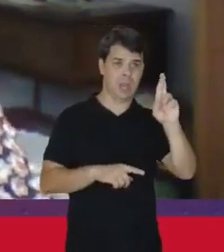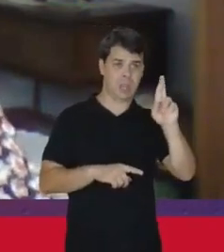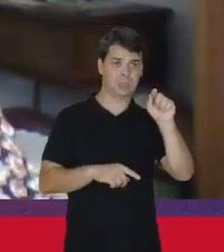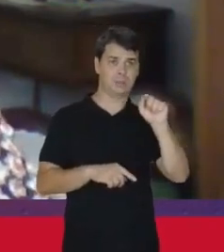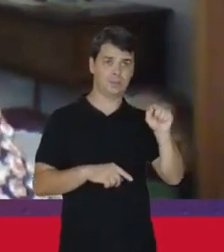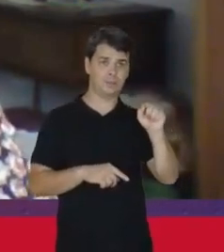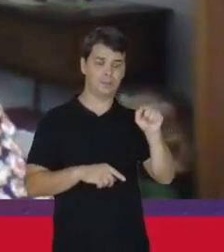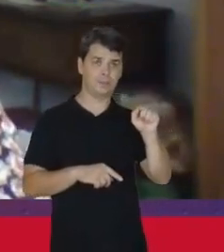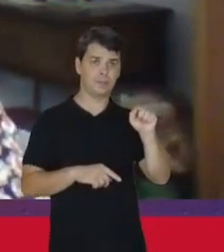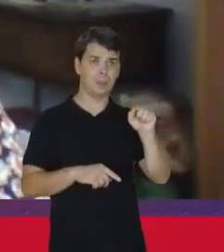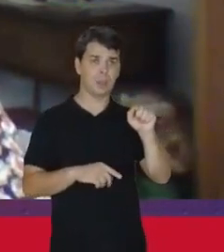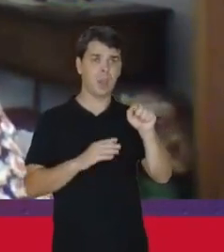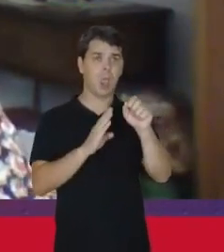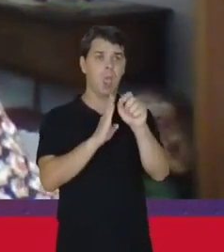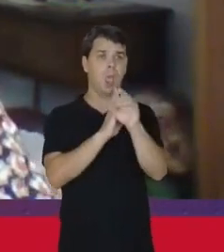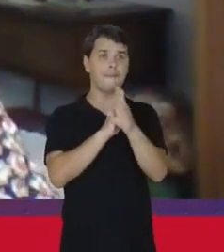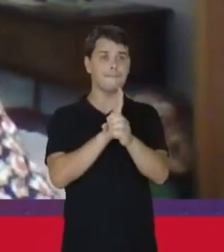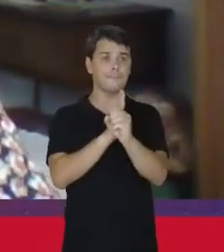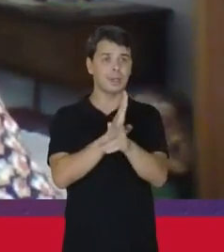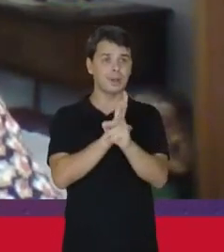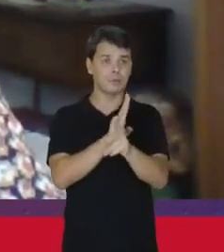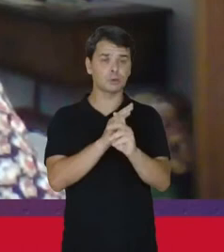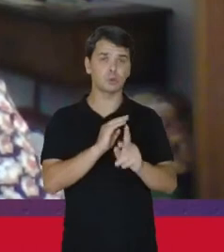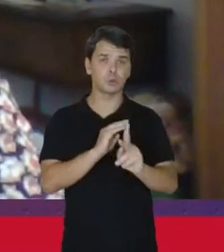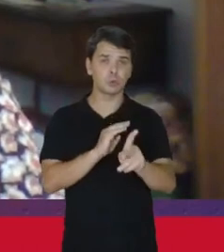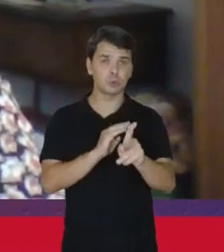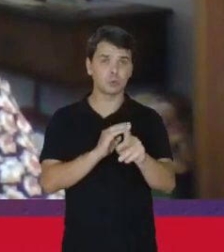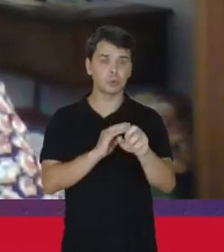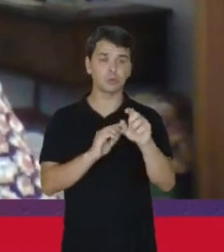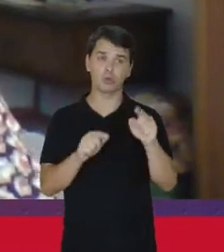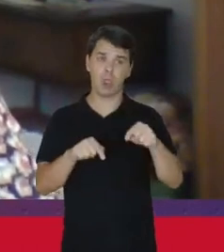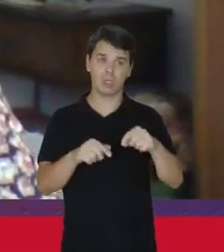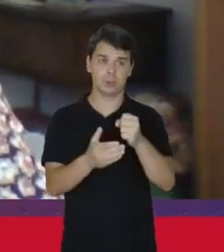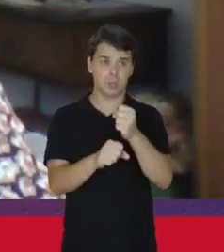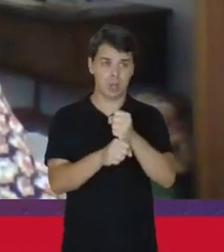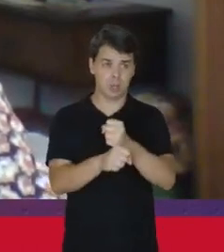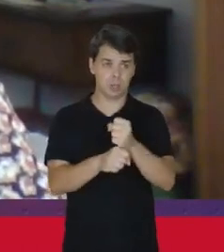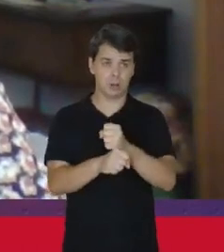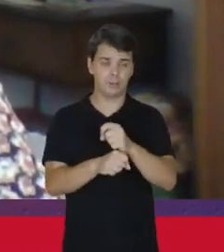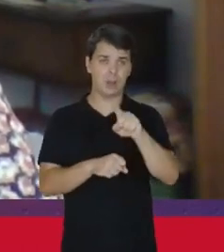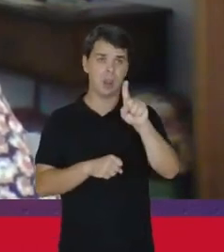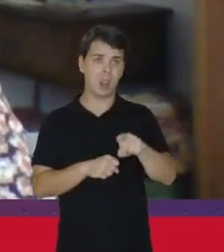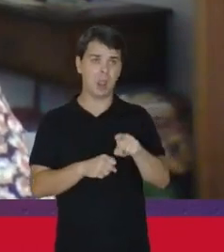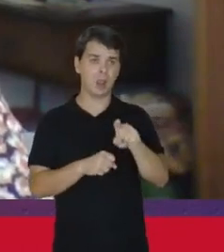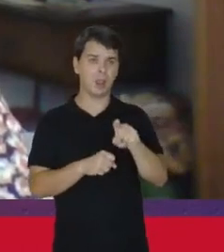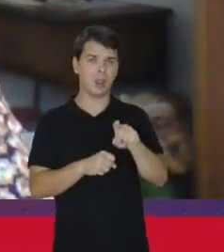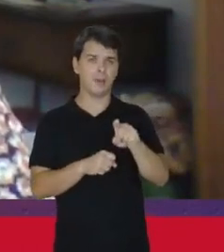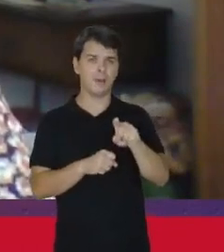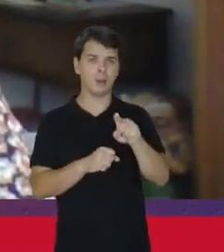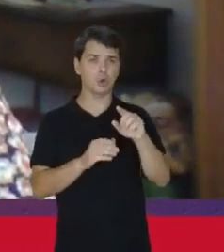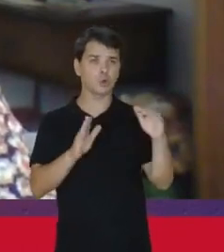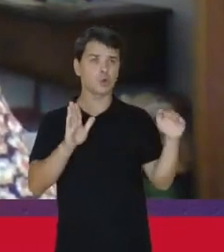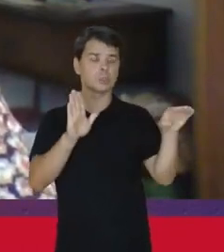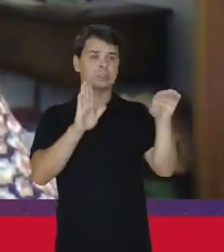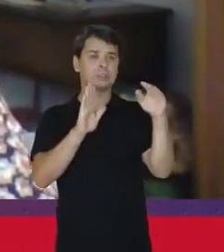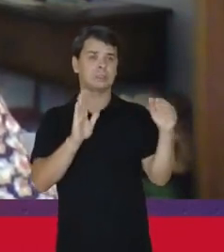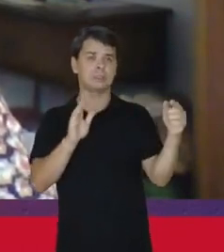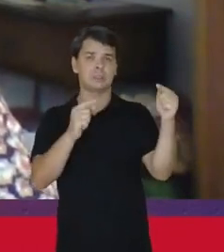Bom, o benefício de prestação continuada, só este ano, ele atingiu